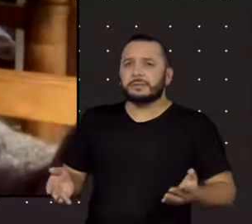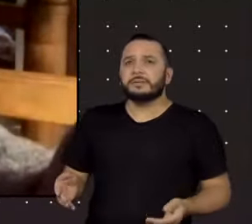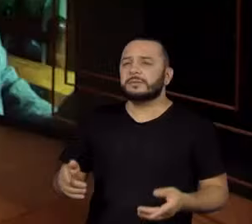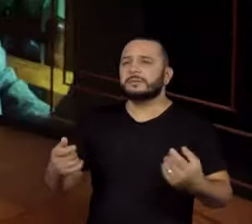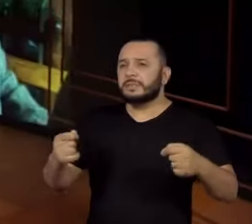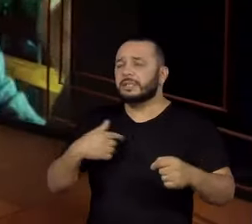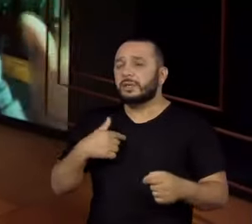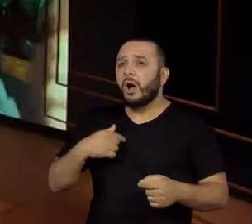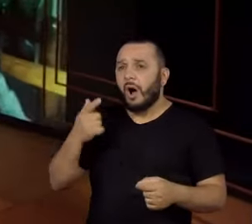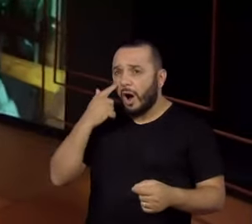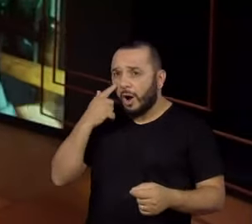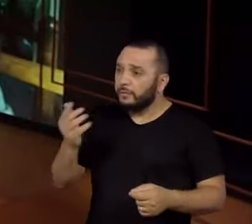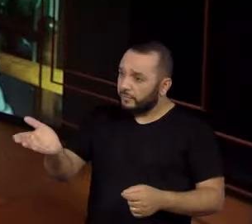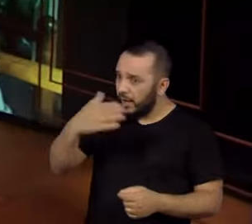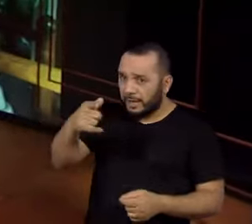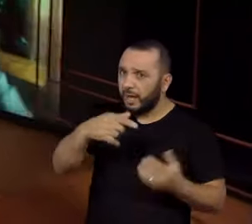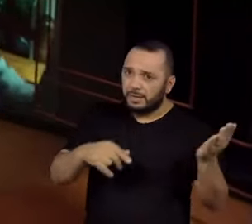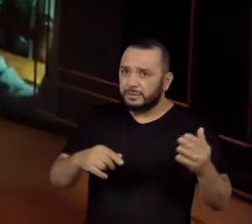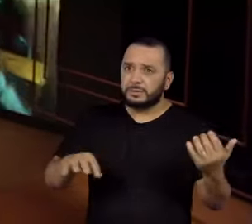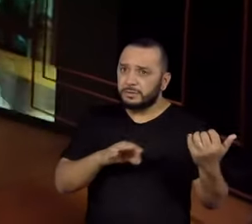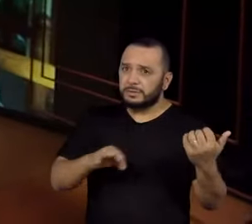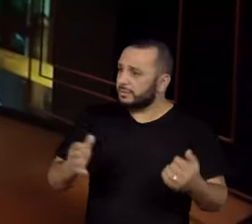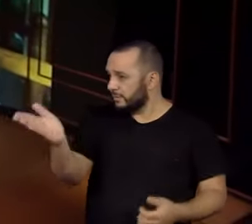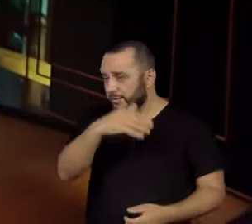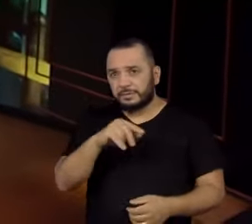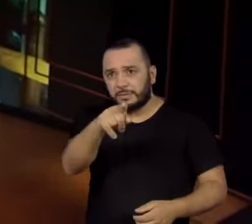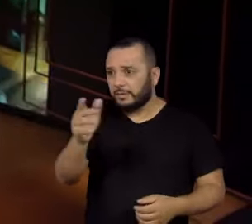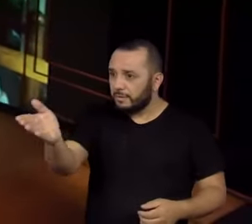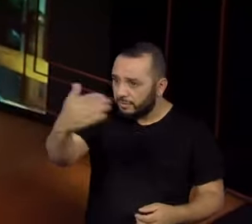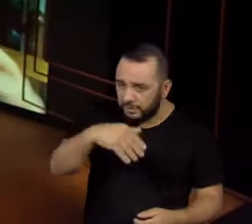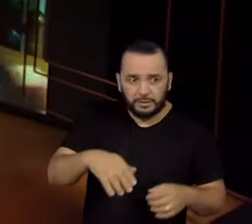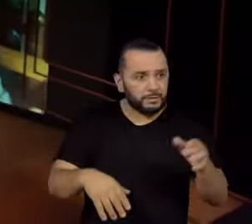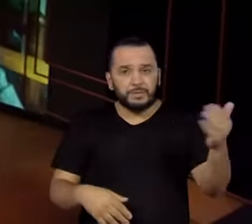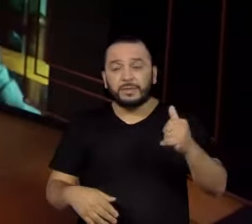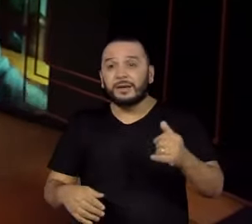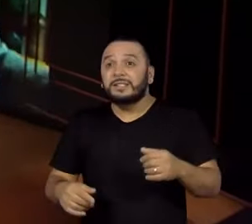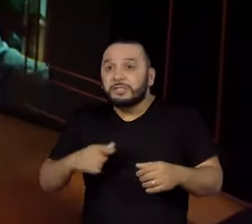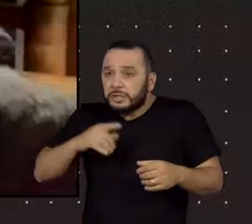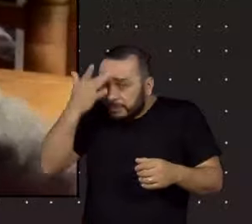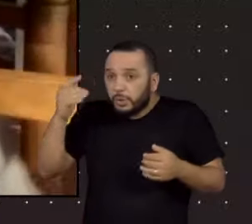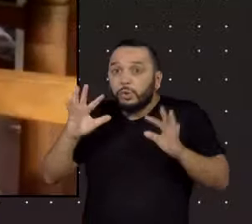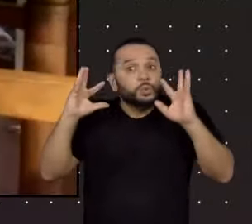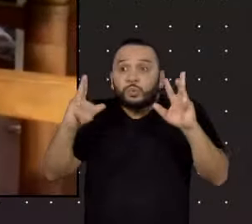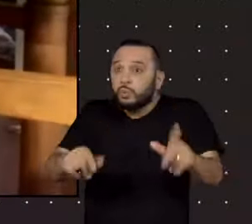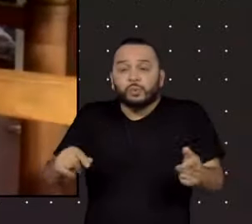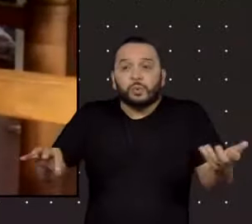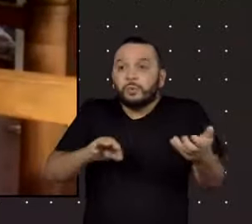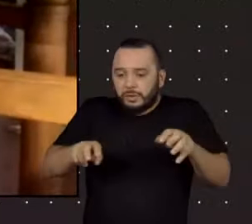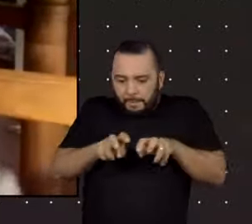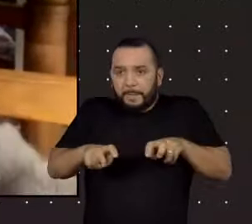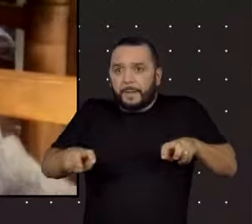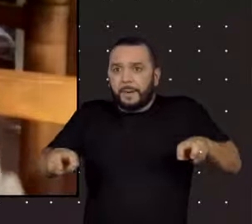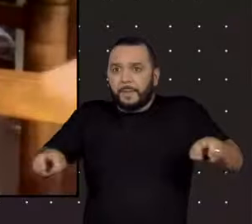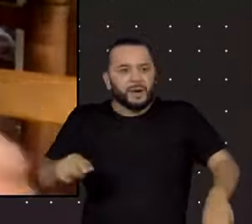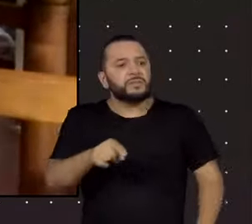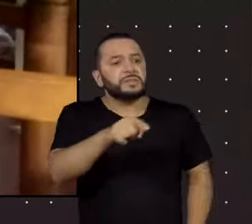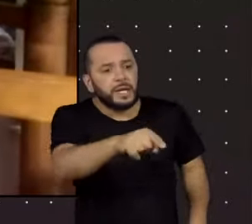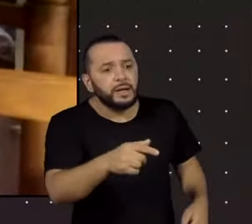uma flauta, um violoncelo e um piano para um show, não sei aonde. Aí chegava outro, estou precisando de um piano, baixo, bateria para o baile, não sei da onde. Ou estou precisando não sei